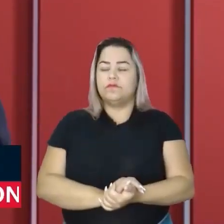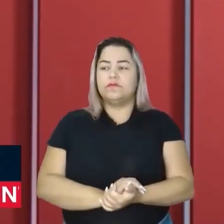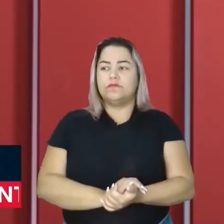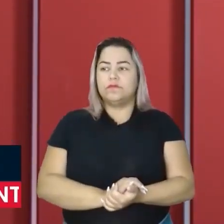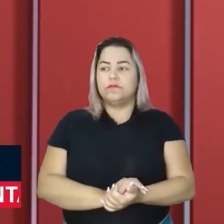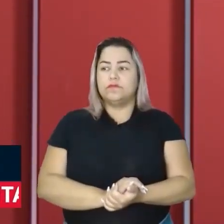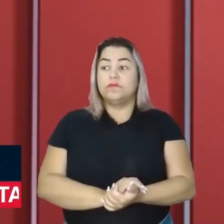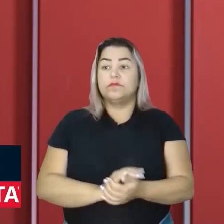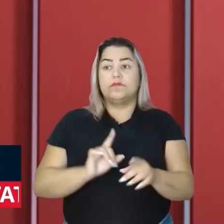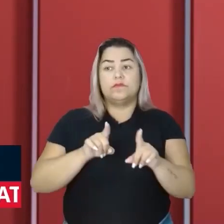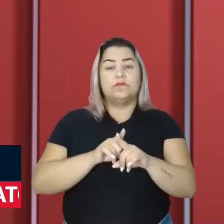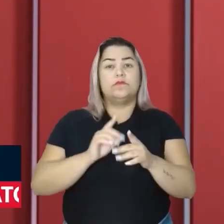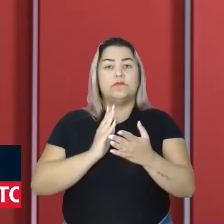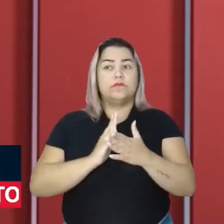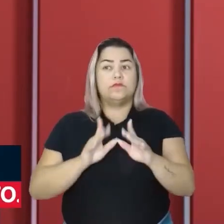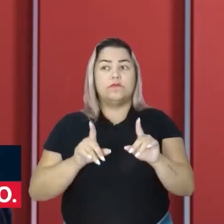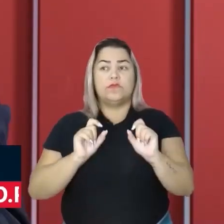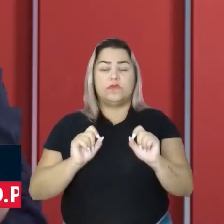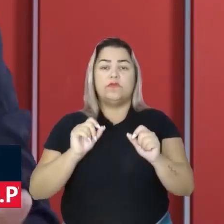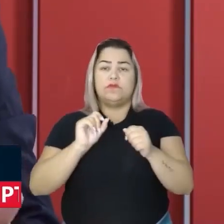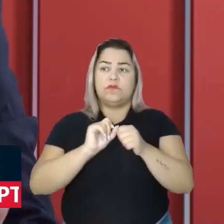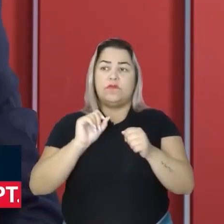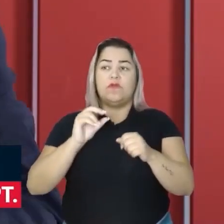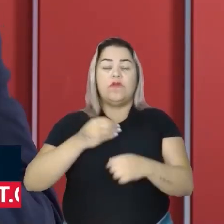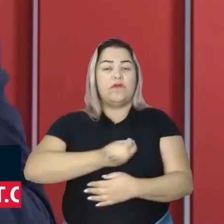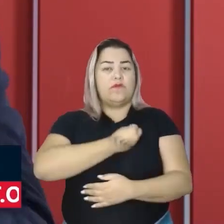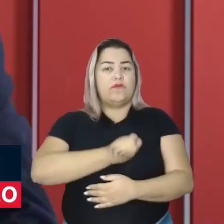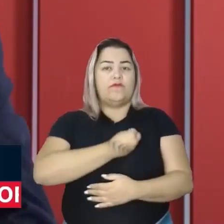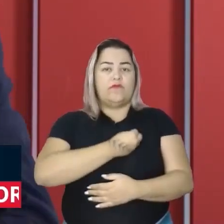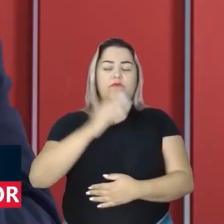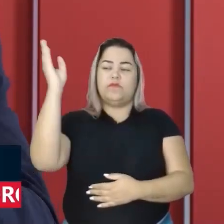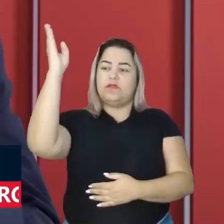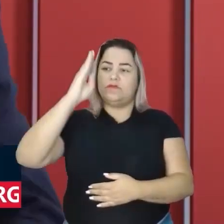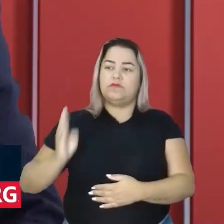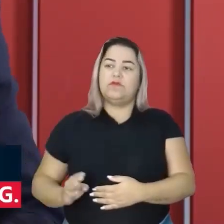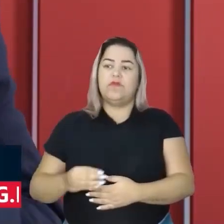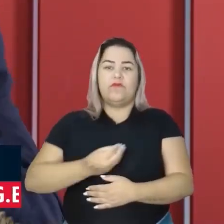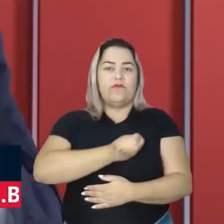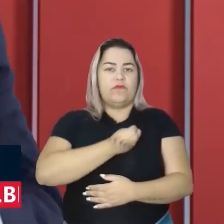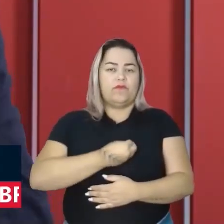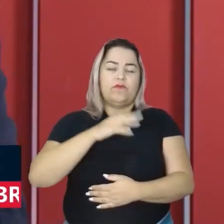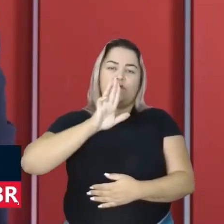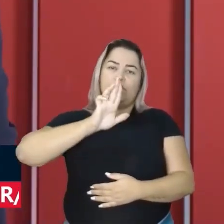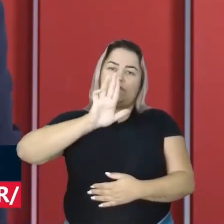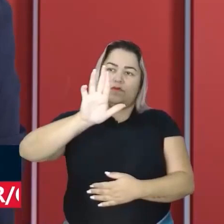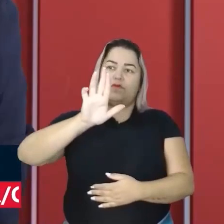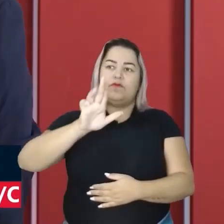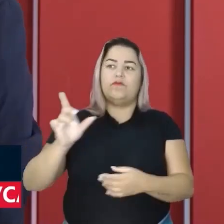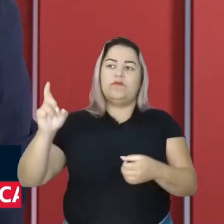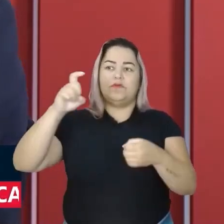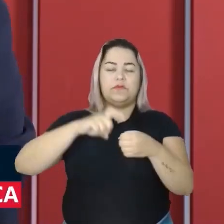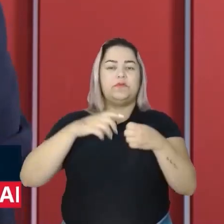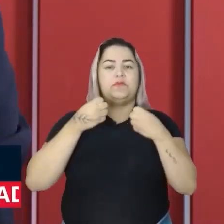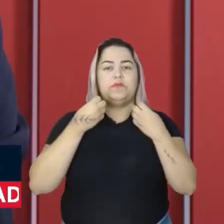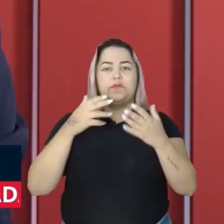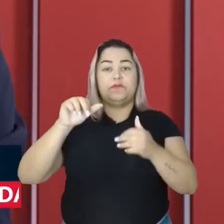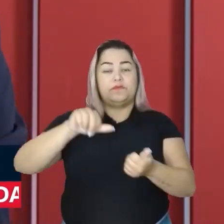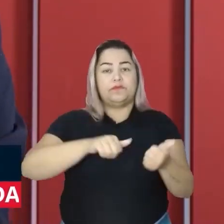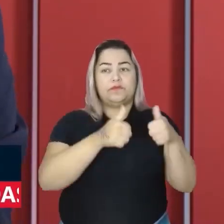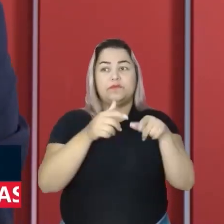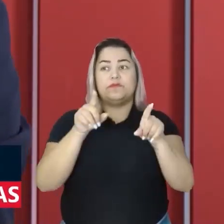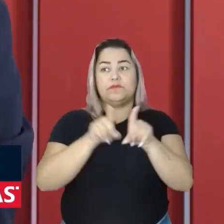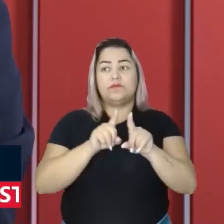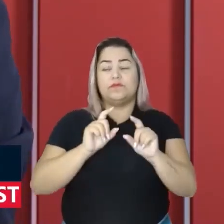reconstrução pela destruição que eles fizeram. Então, viva o Brasil, viva o Lula voltou e que bom que a gente possa avaliar tão